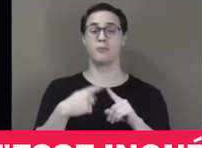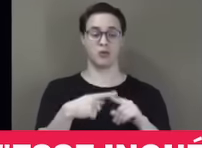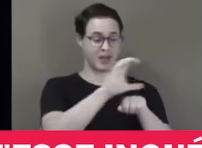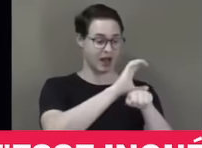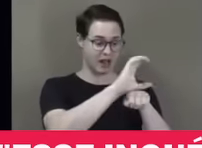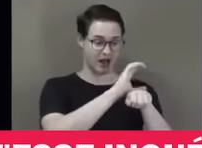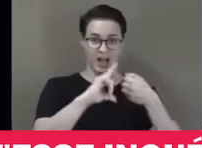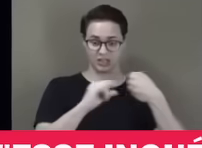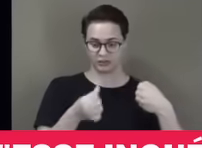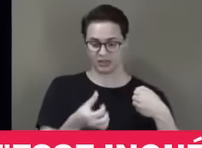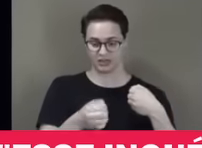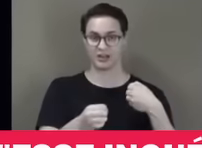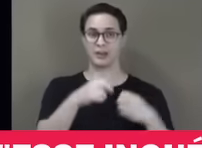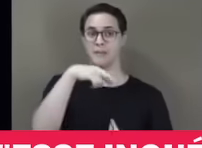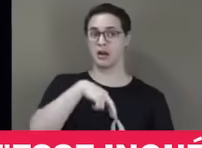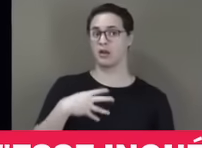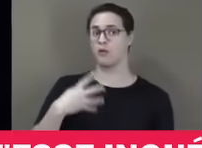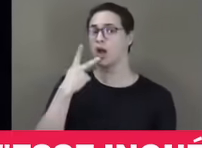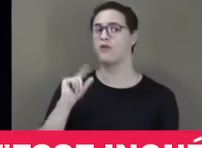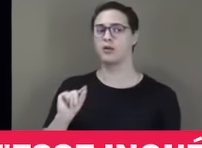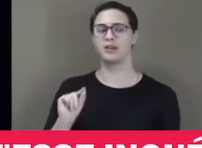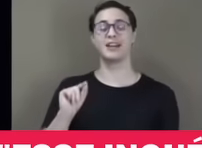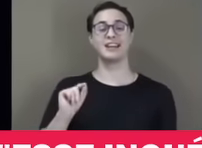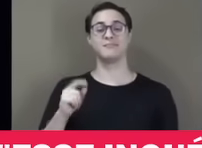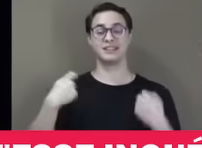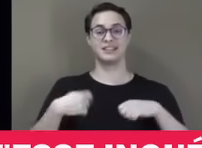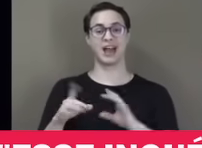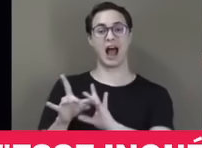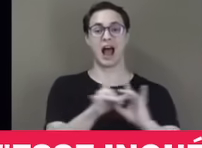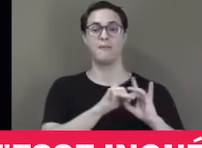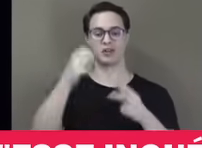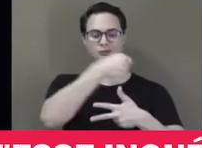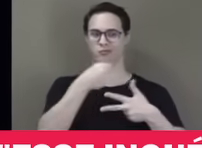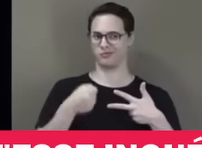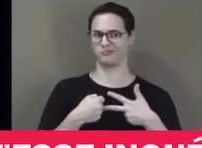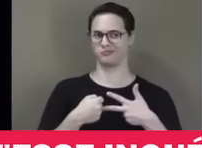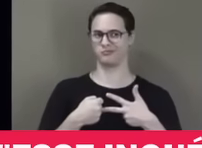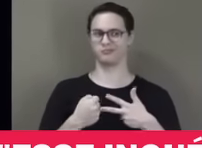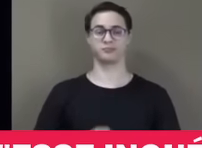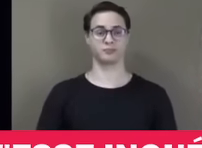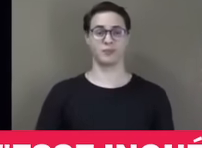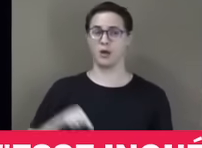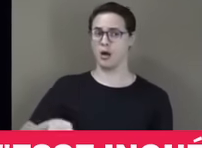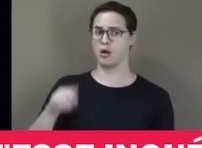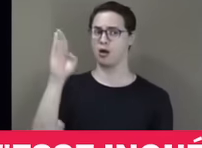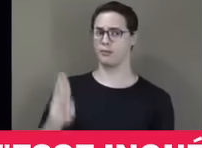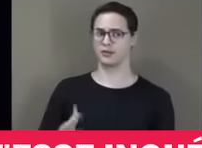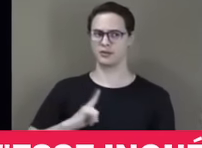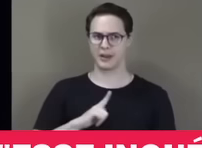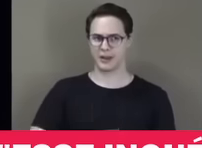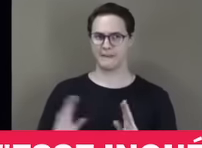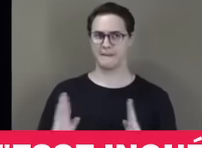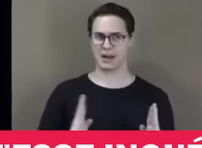artigo 60, parágrafo 4º da Constituição. E aí eu acho que a gente caminha bem. No Brasil, nós temos mandato